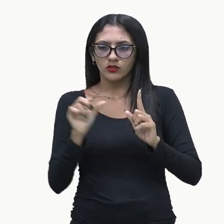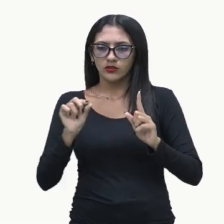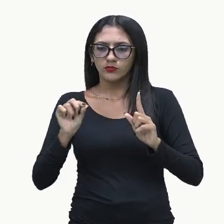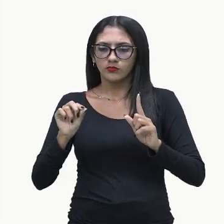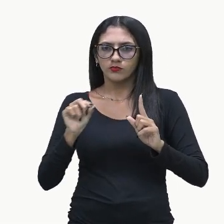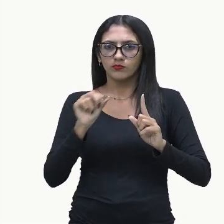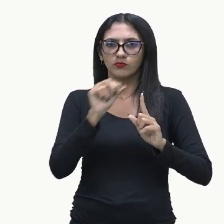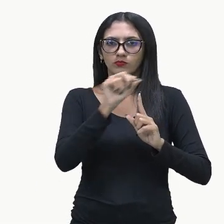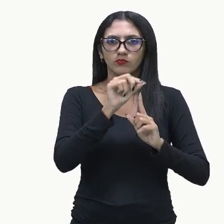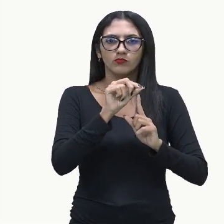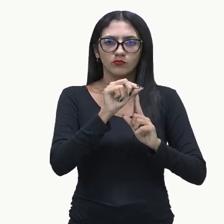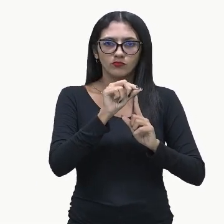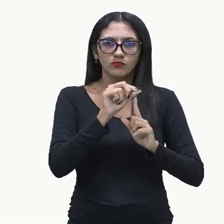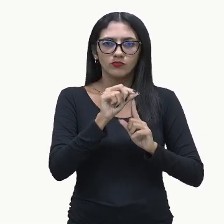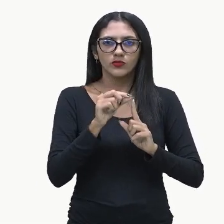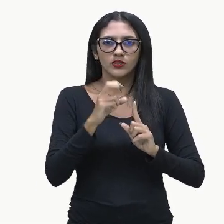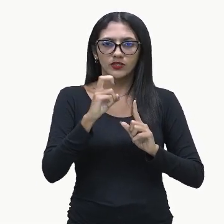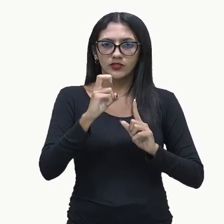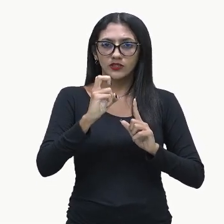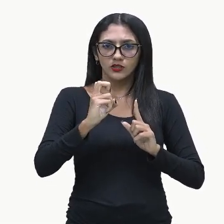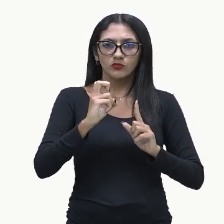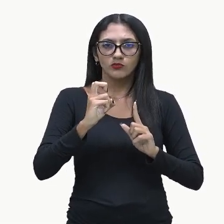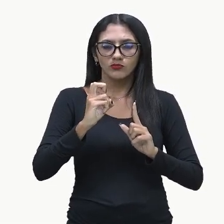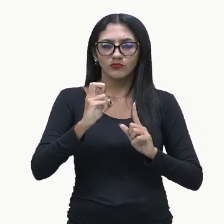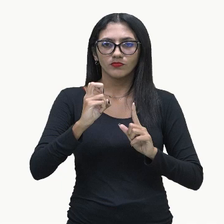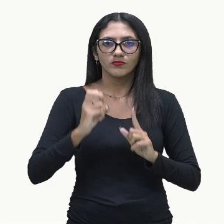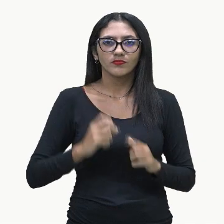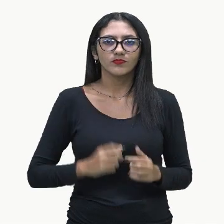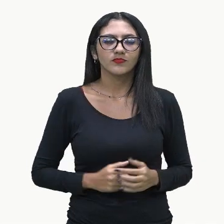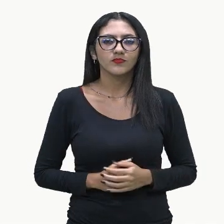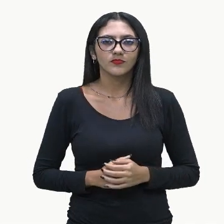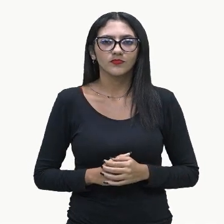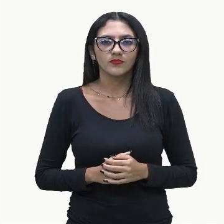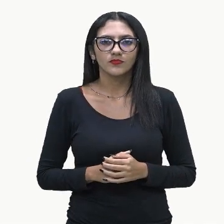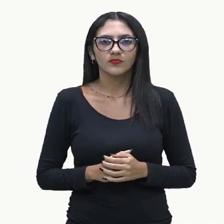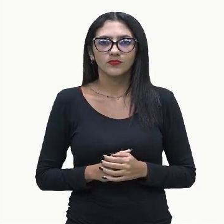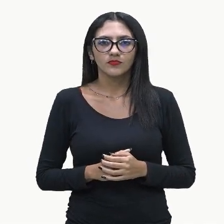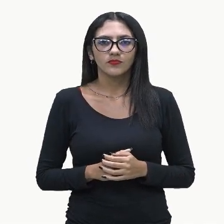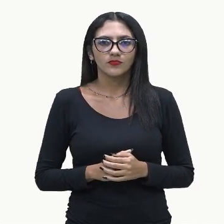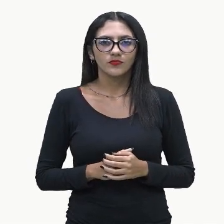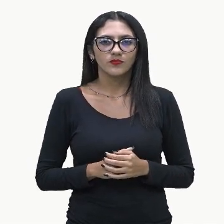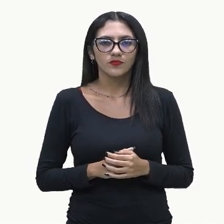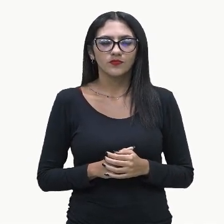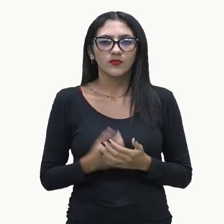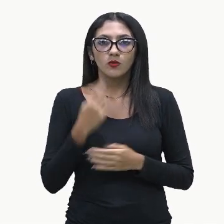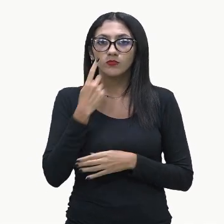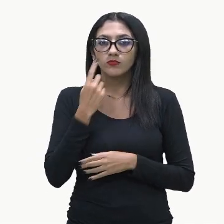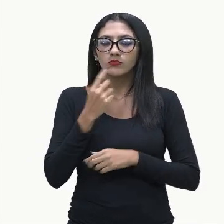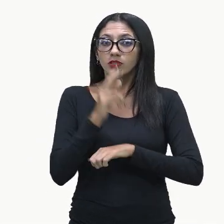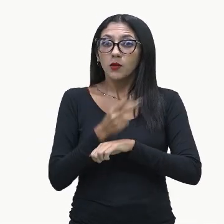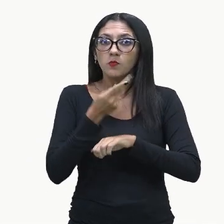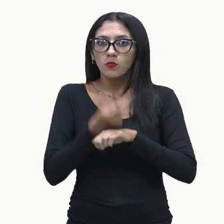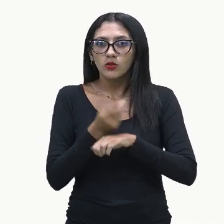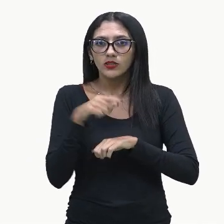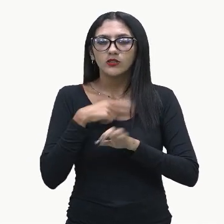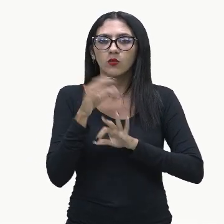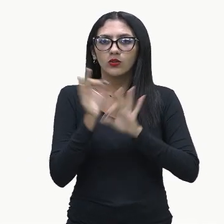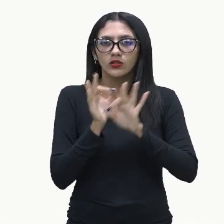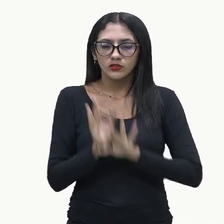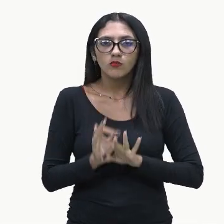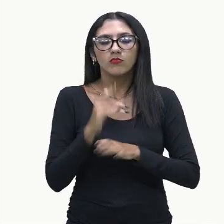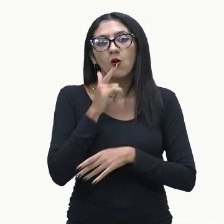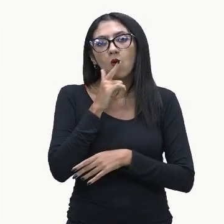3, 4, 5 partes. Então, a partir daqui, ficou conhecido como o